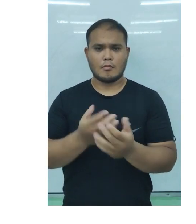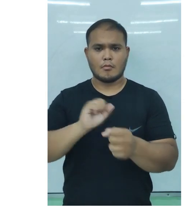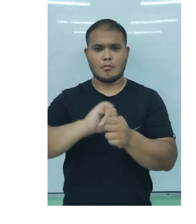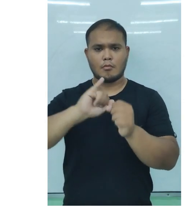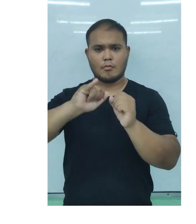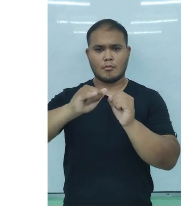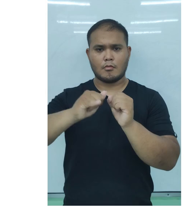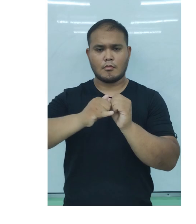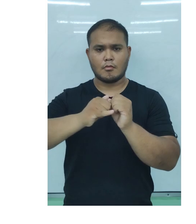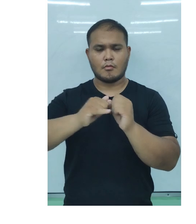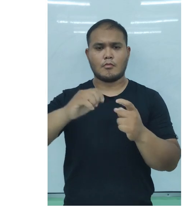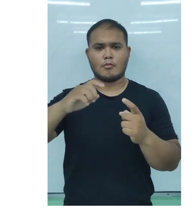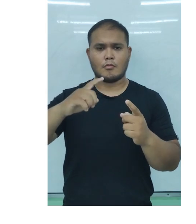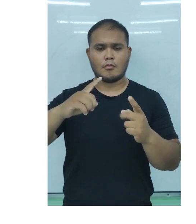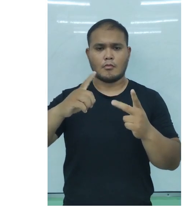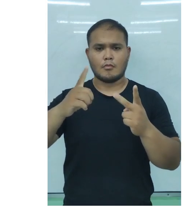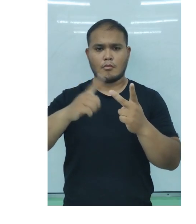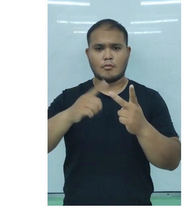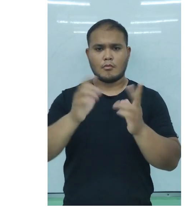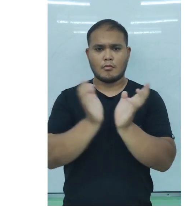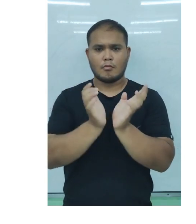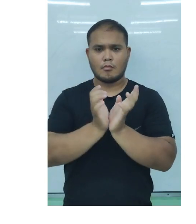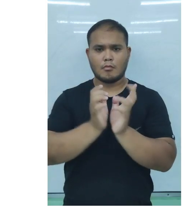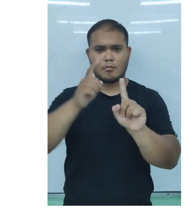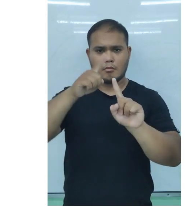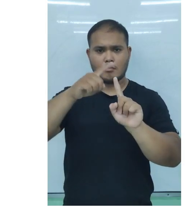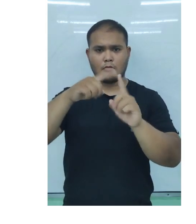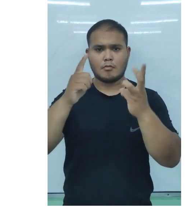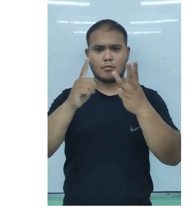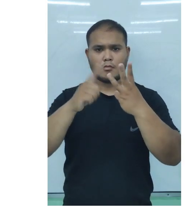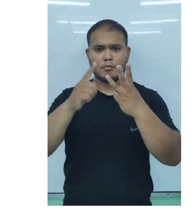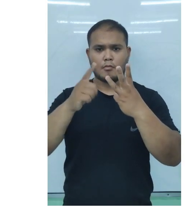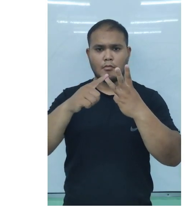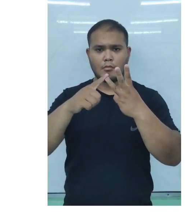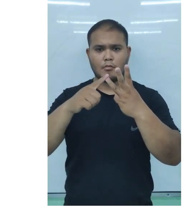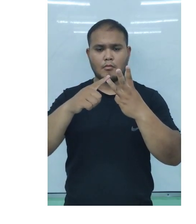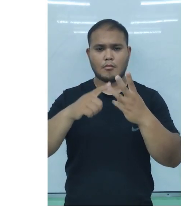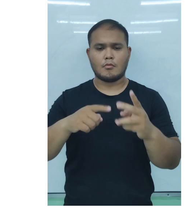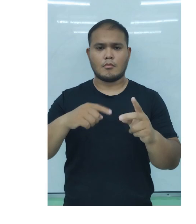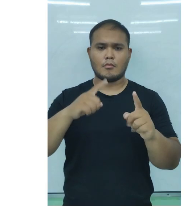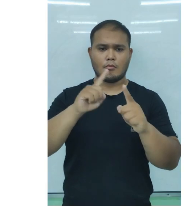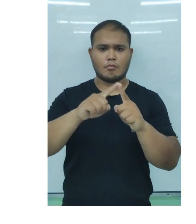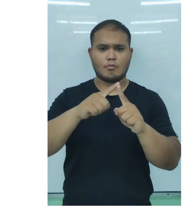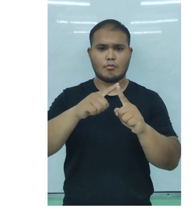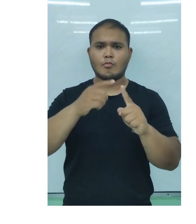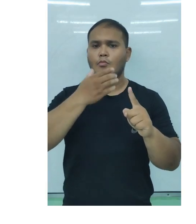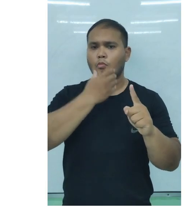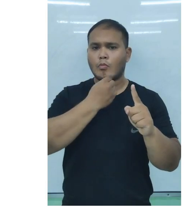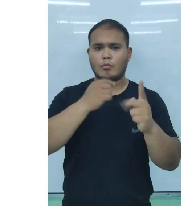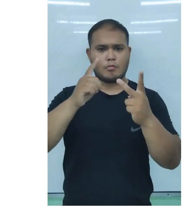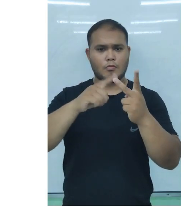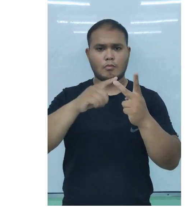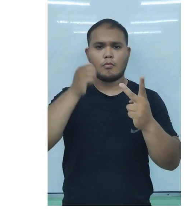vai ser uma forma para o masculino, uma para o feminino e outra para o neutro. E aí a gente